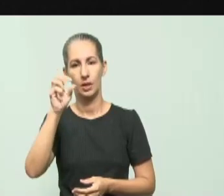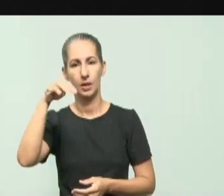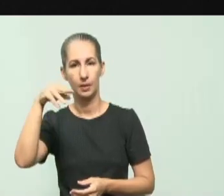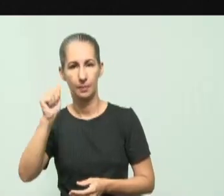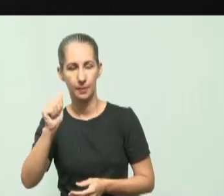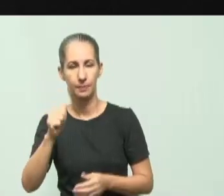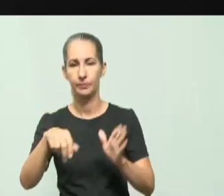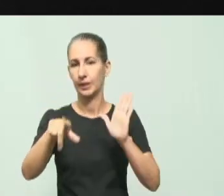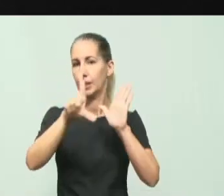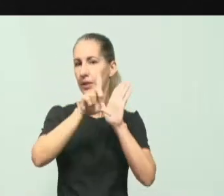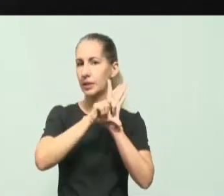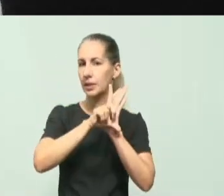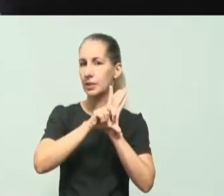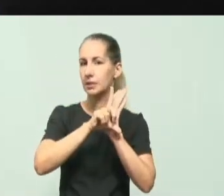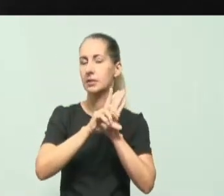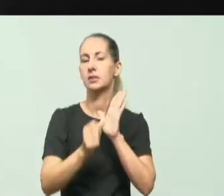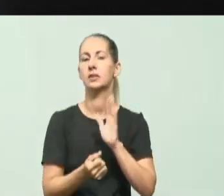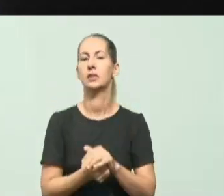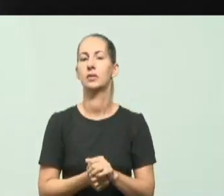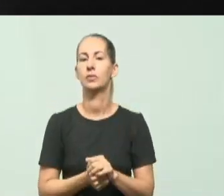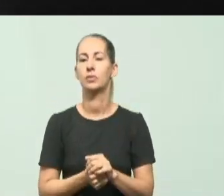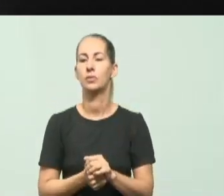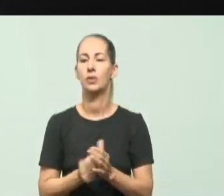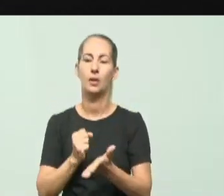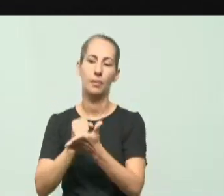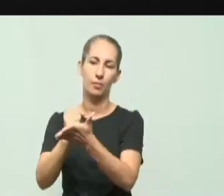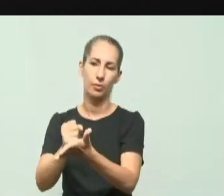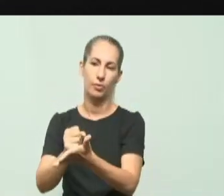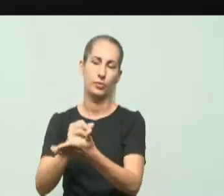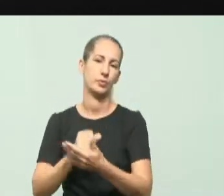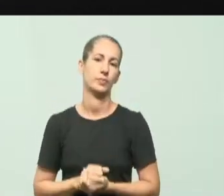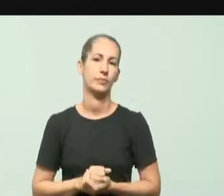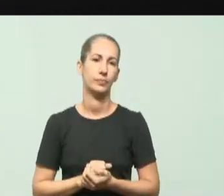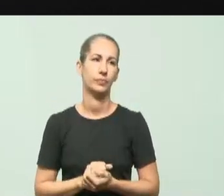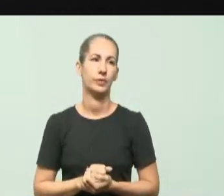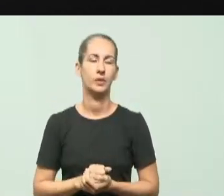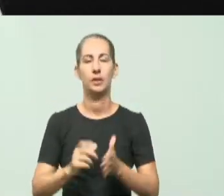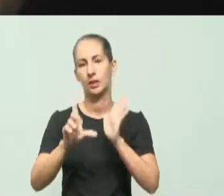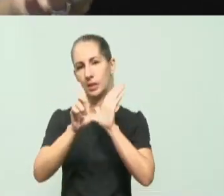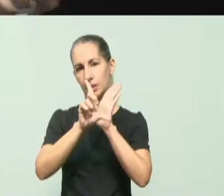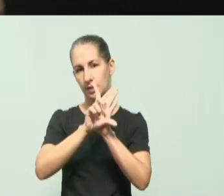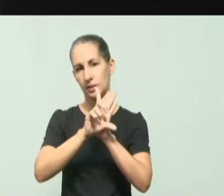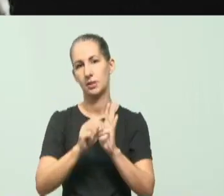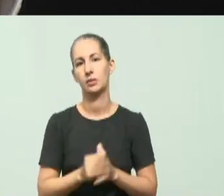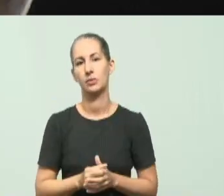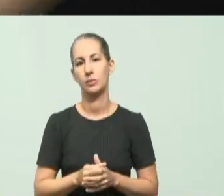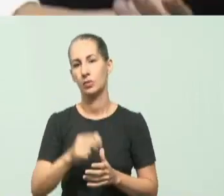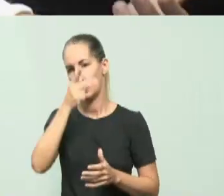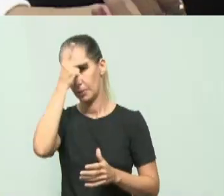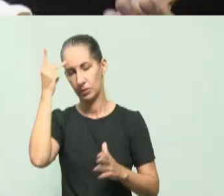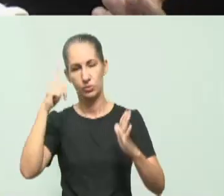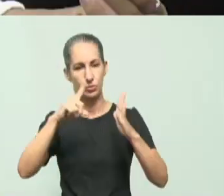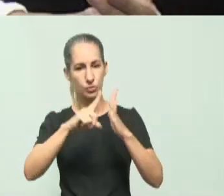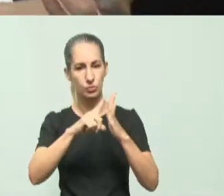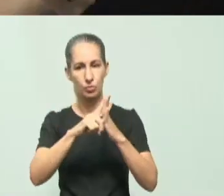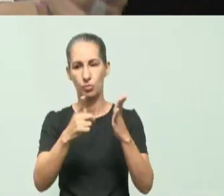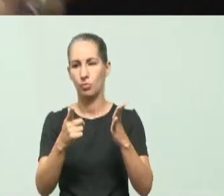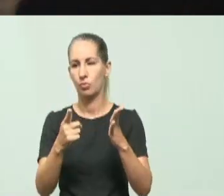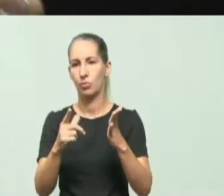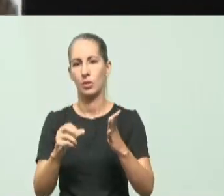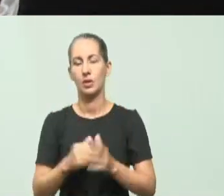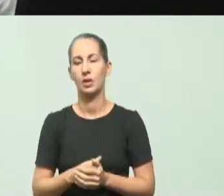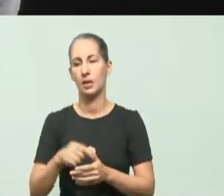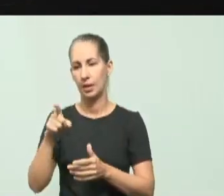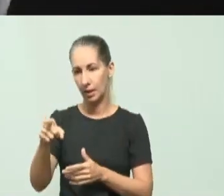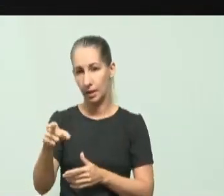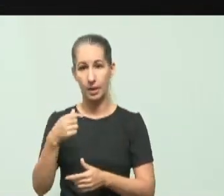no sentido, inclusive, de construir proteção, né, um amparo de legislação quando o comerciante, quando alguém tem um estabelecimento